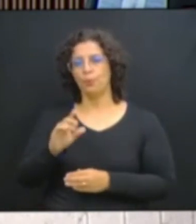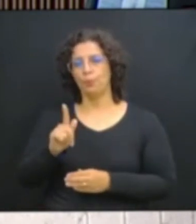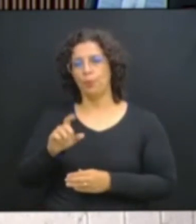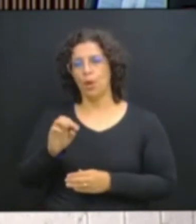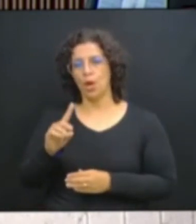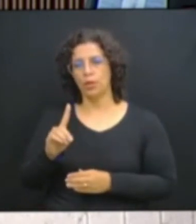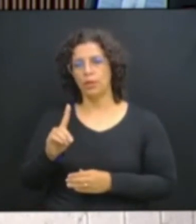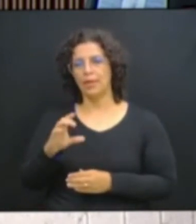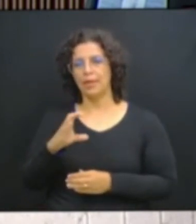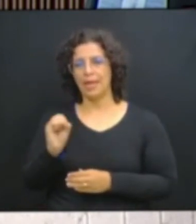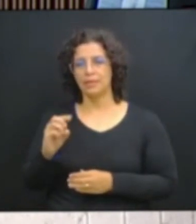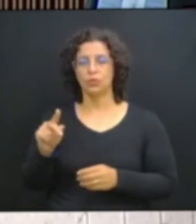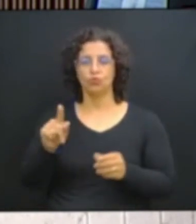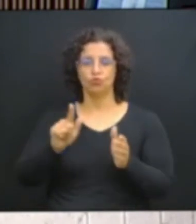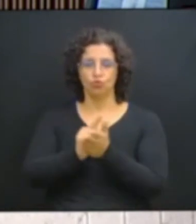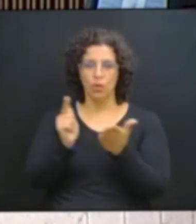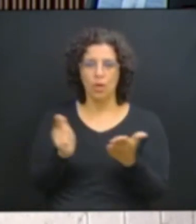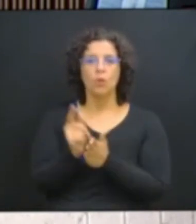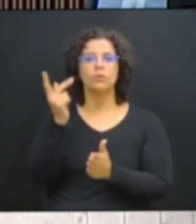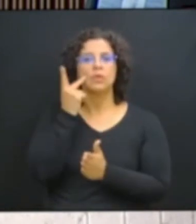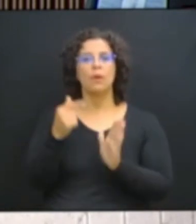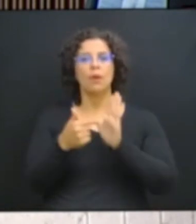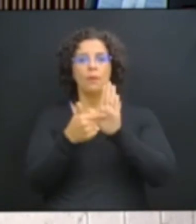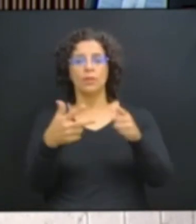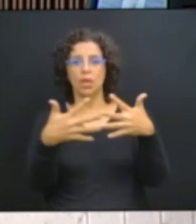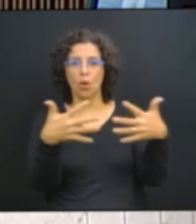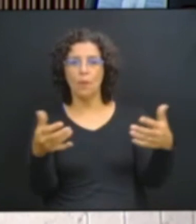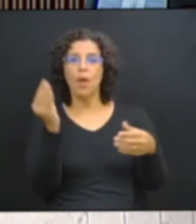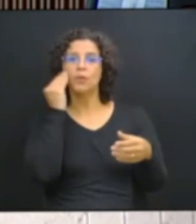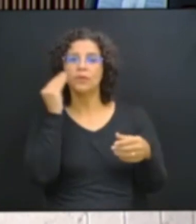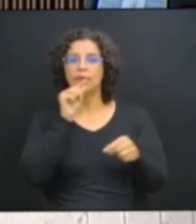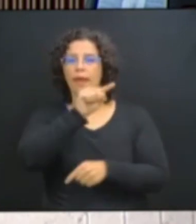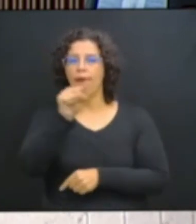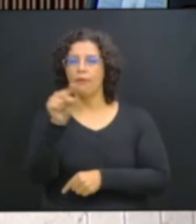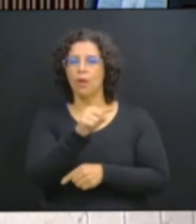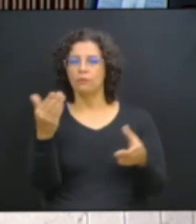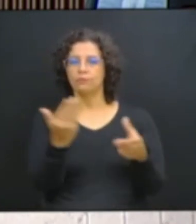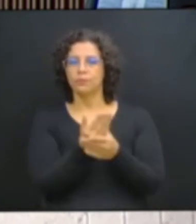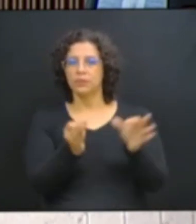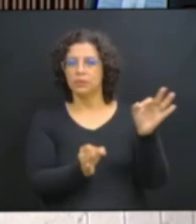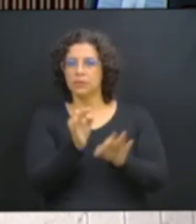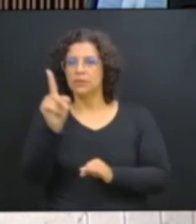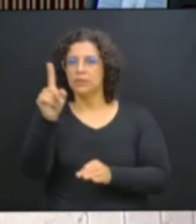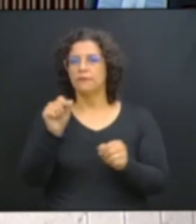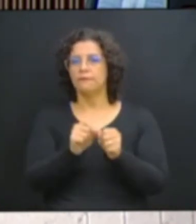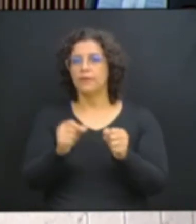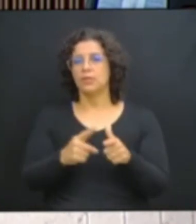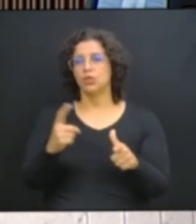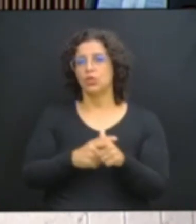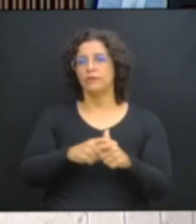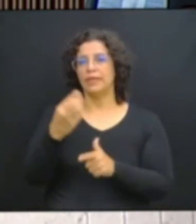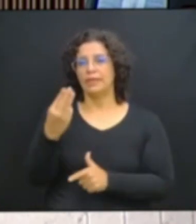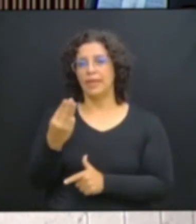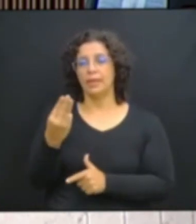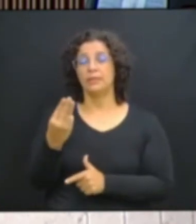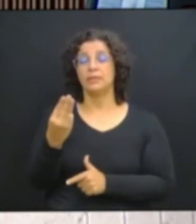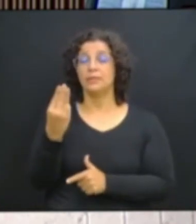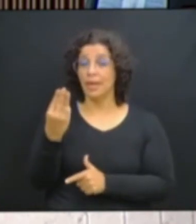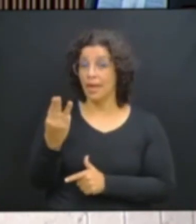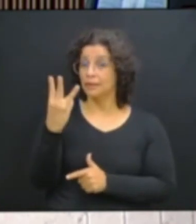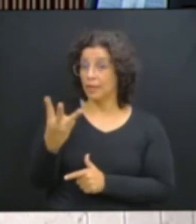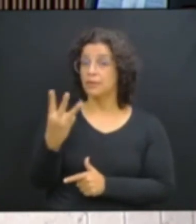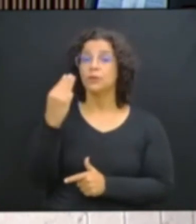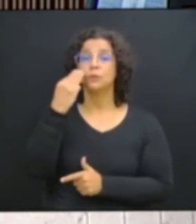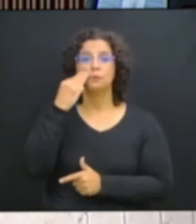Paulo publica uma matéria que a Copel tenta anular sentença arbitral que impôs dívida de 3 bilhões e 200 milhões de